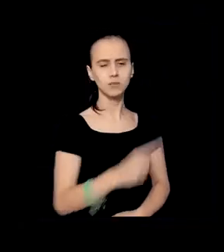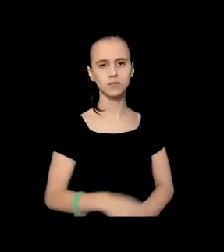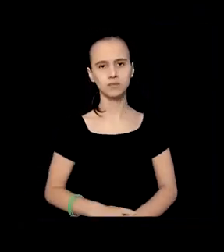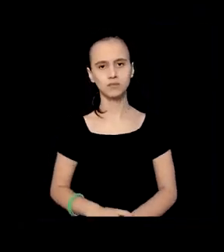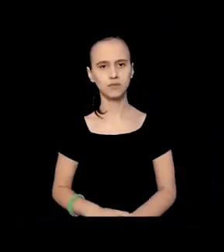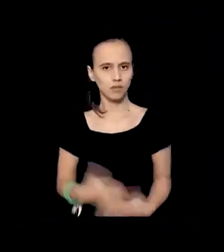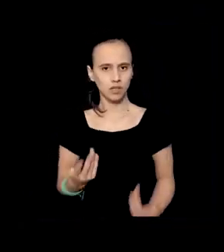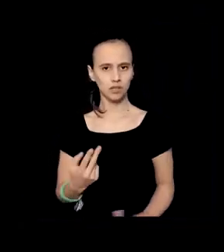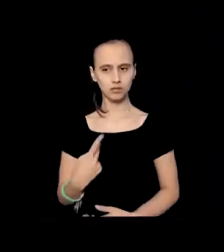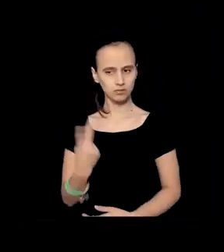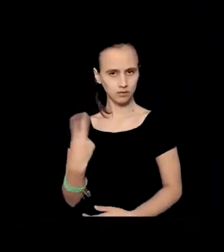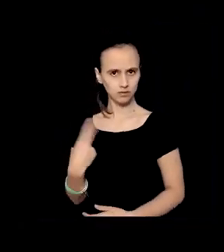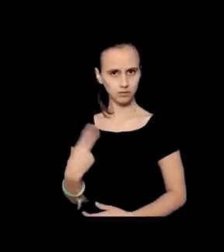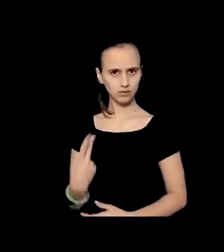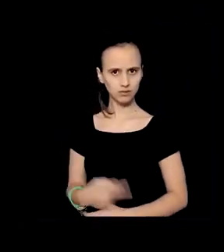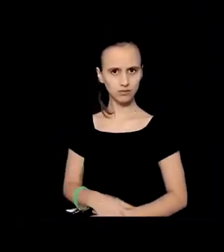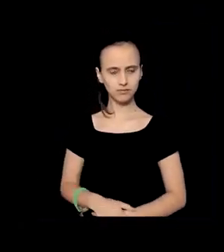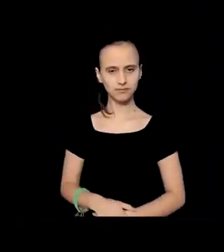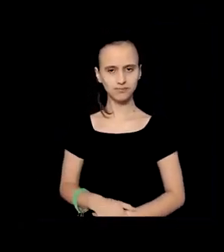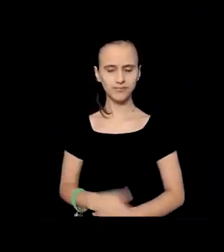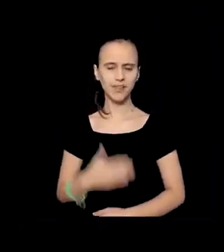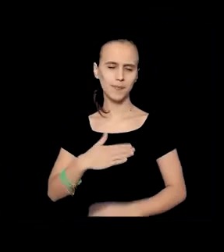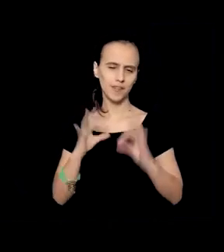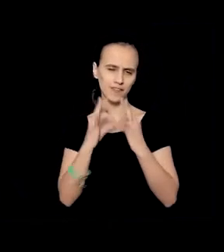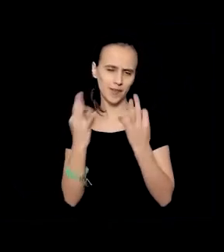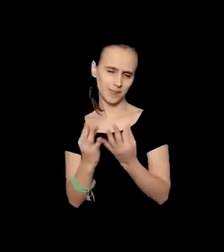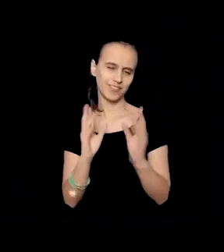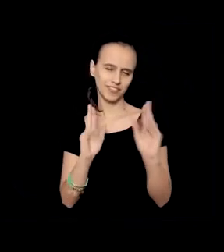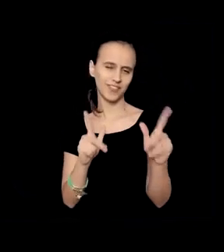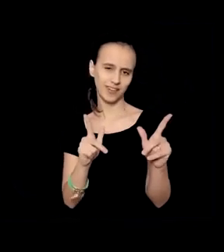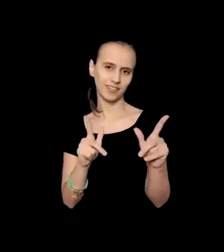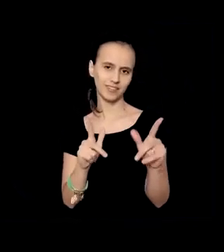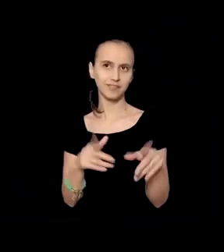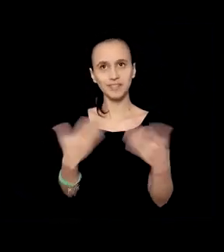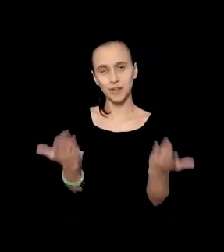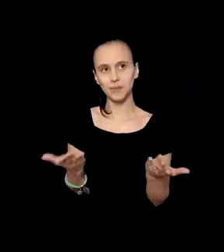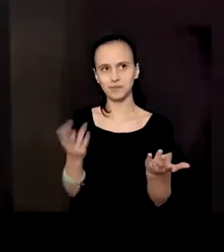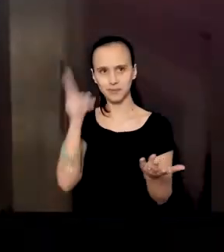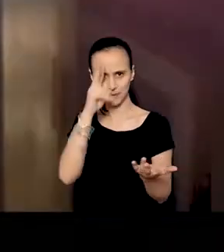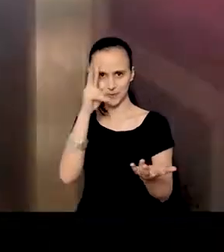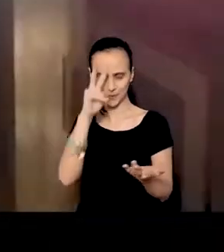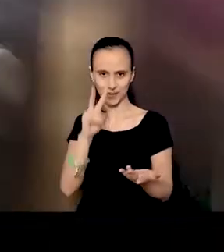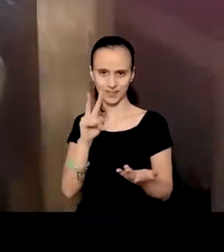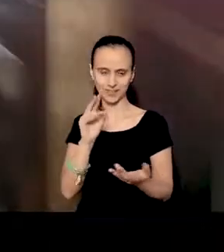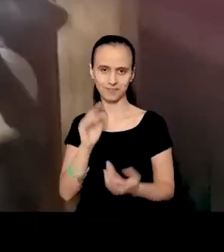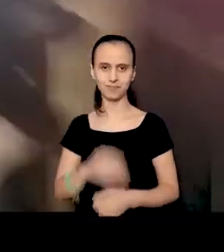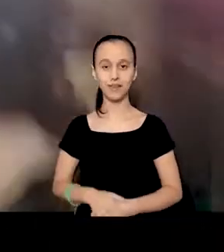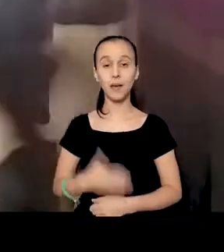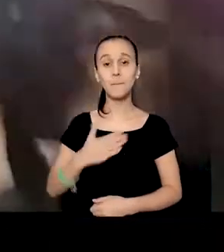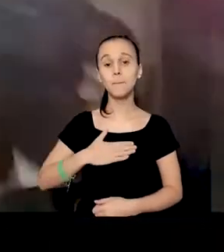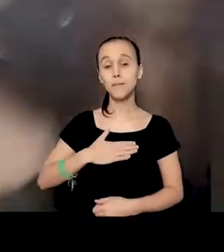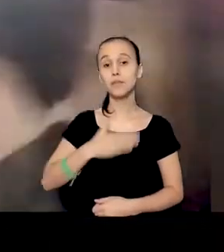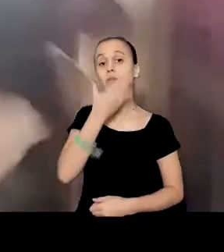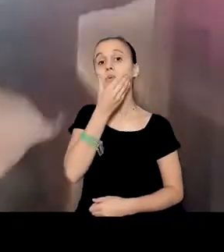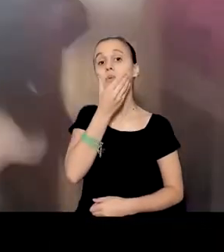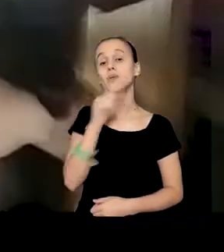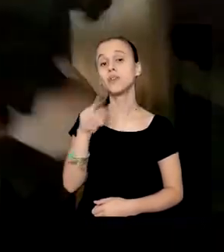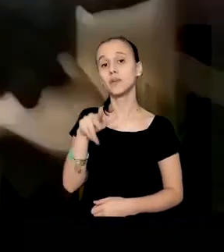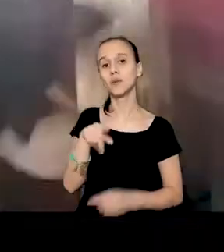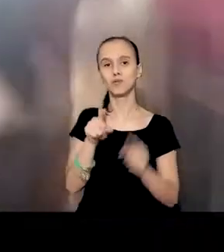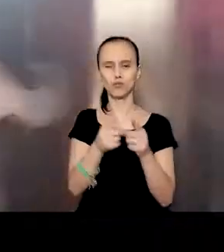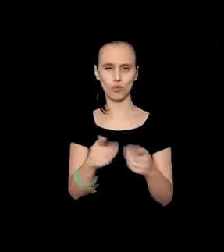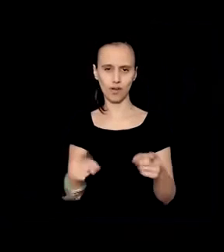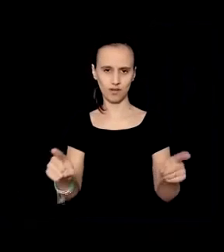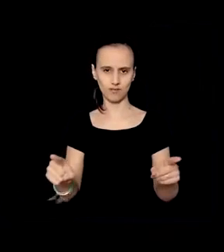mesmo. O filho da puta. Ué, ele... E eu. A minha família sempre foi diferente. Então, isso é uma história.